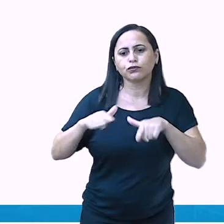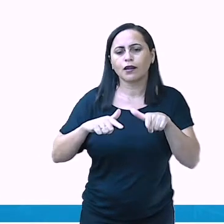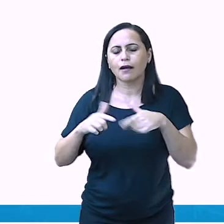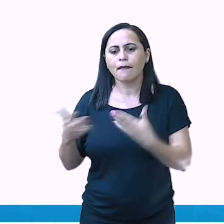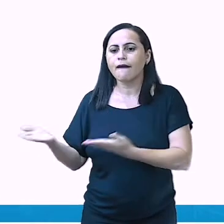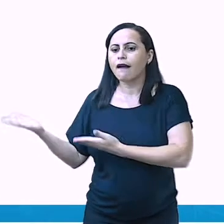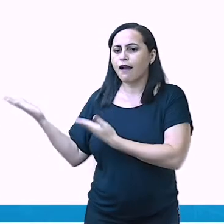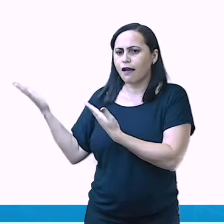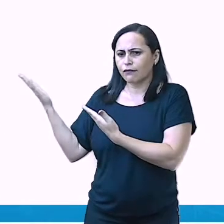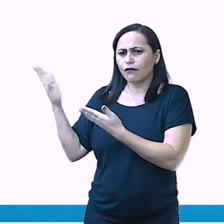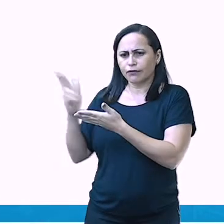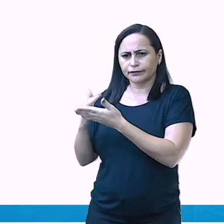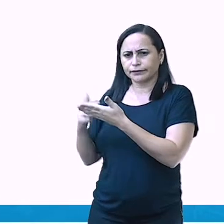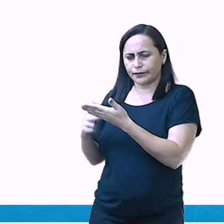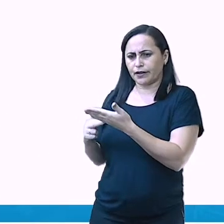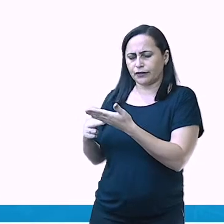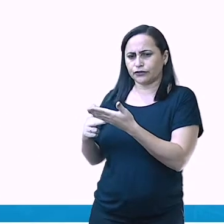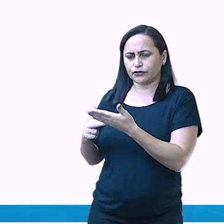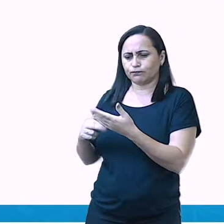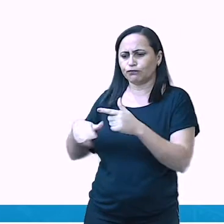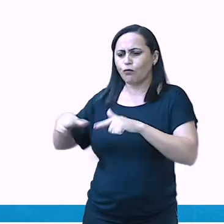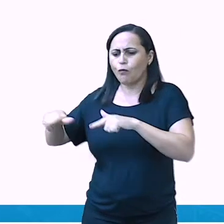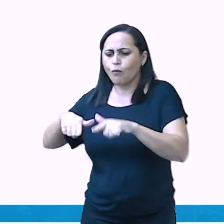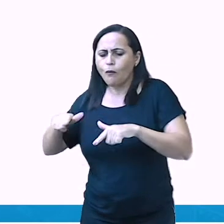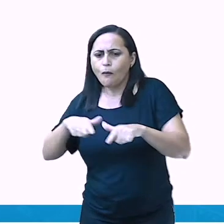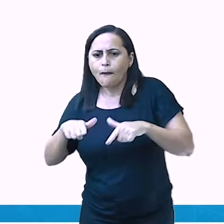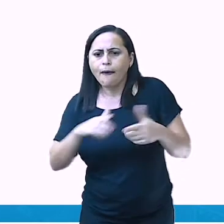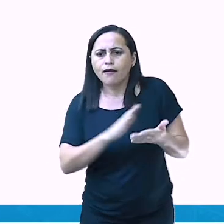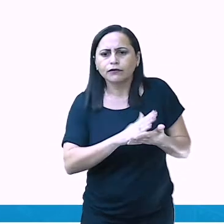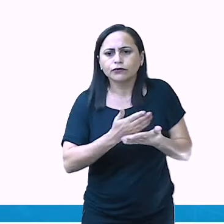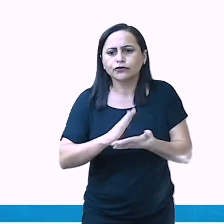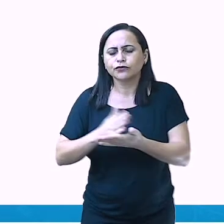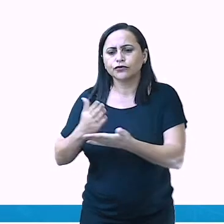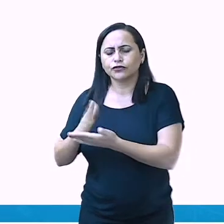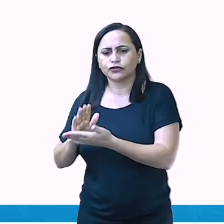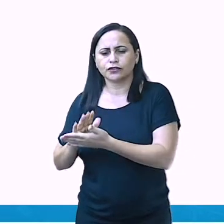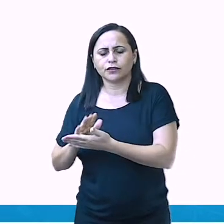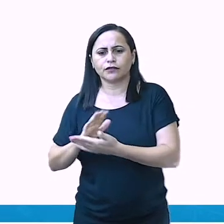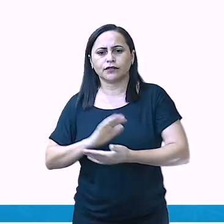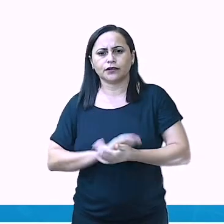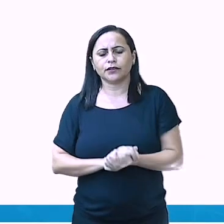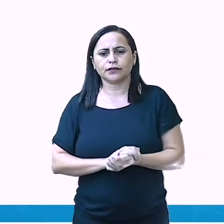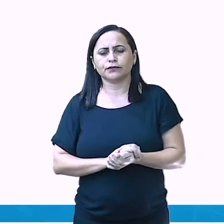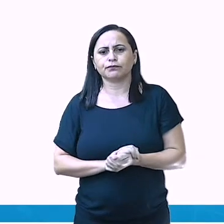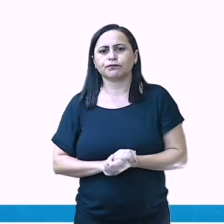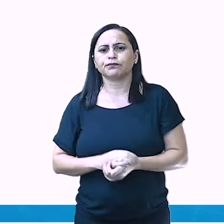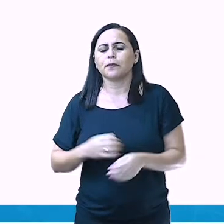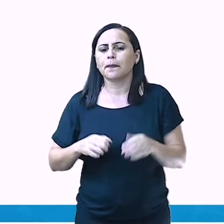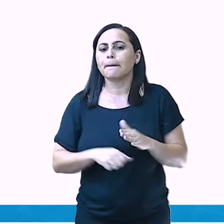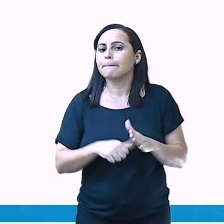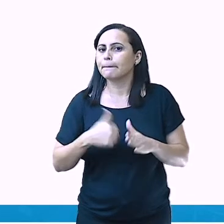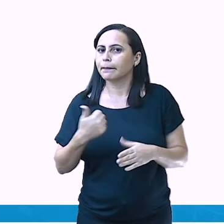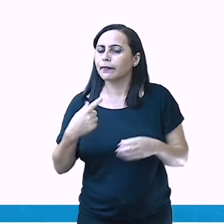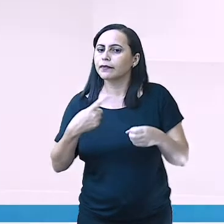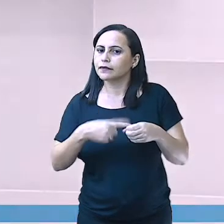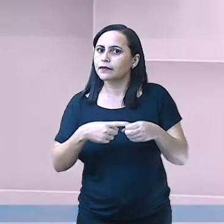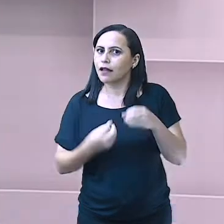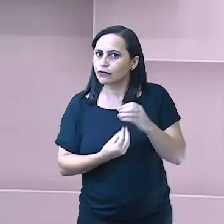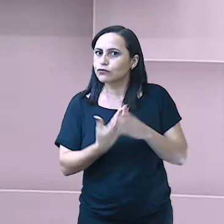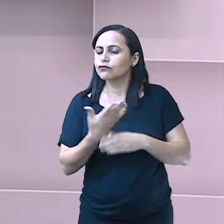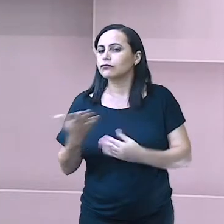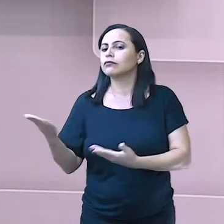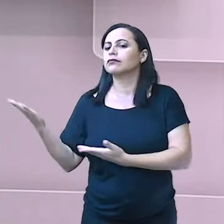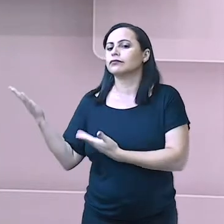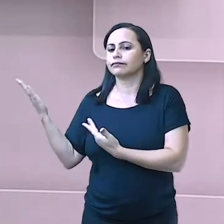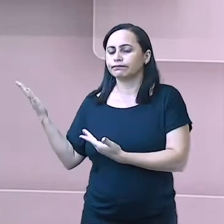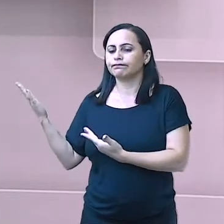aqui, eles dividiam o seu trabalho, né? Então, a questão das primeiras cidades e o comércio foi surgindo a partir daí. Se você recorda na